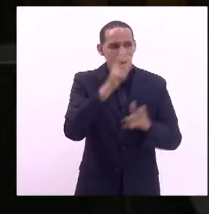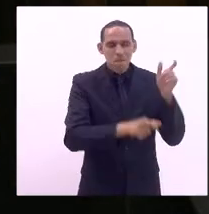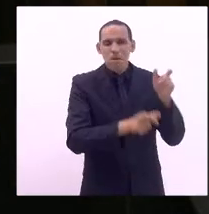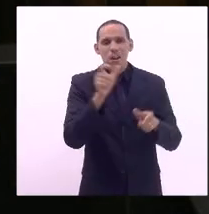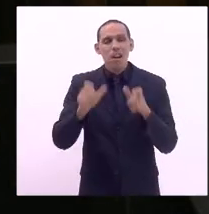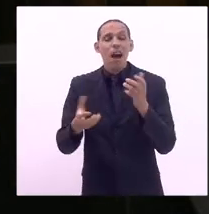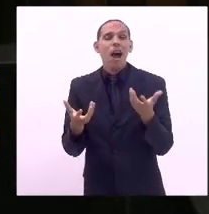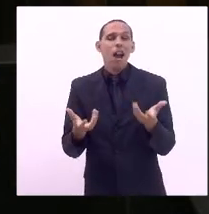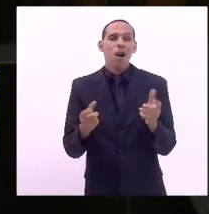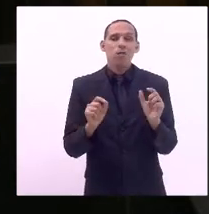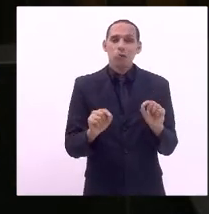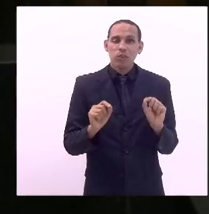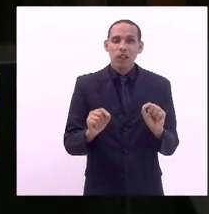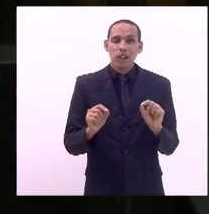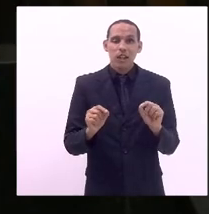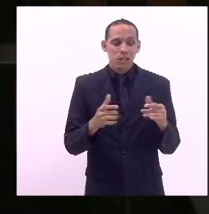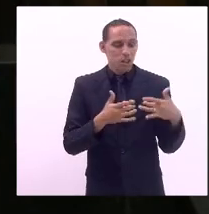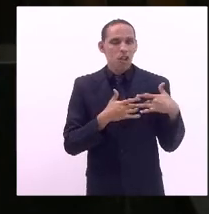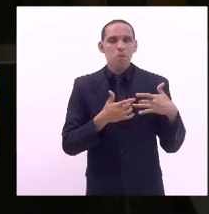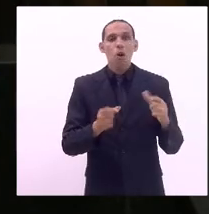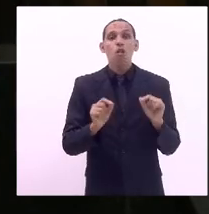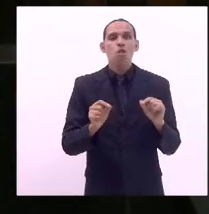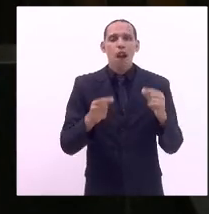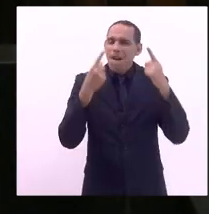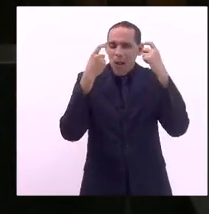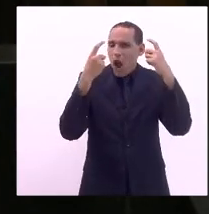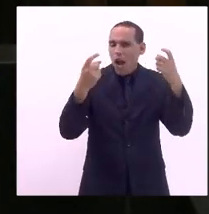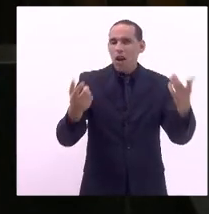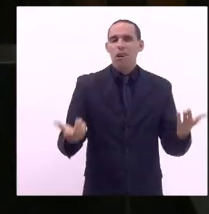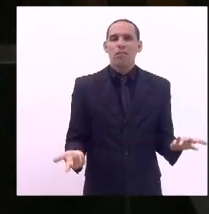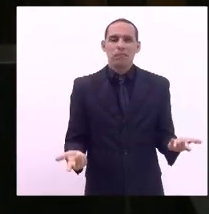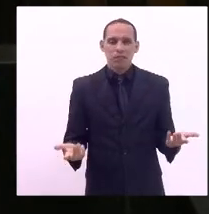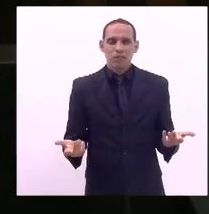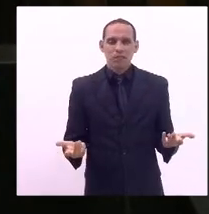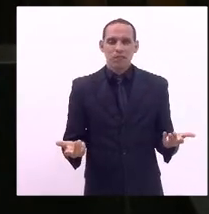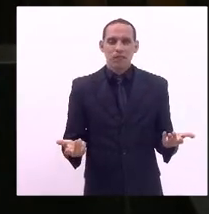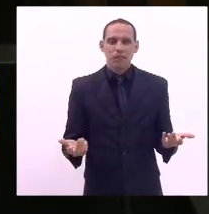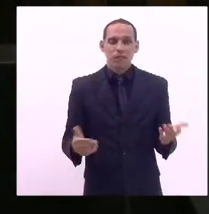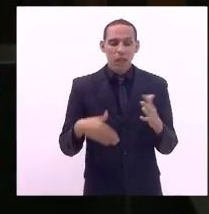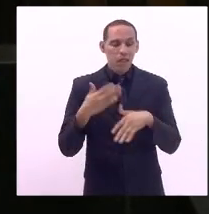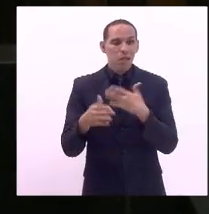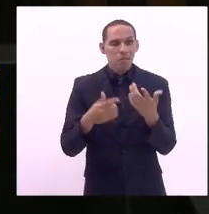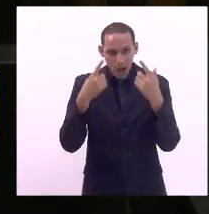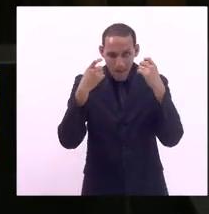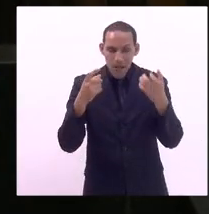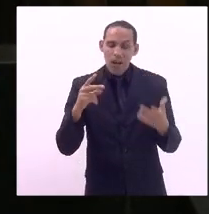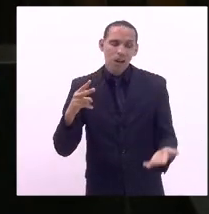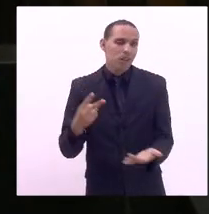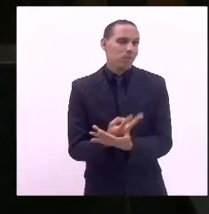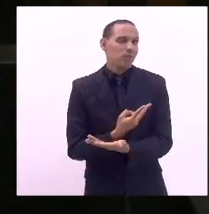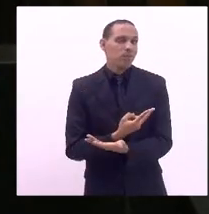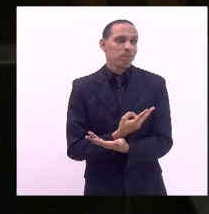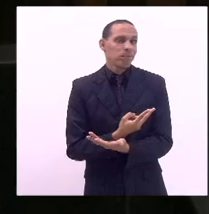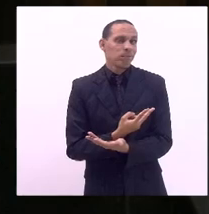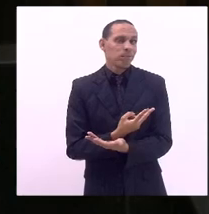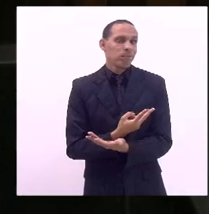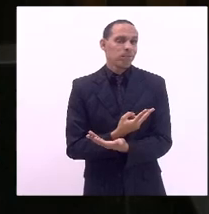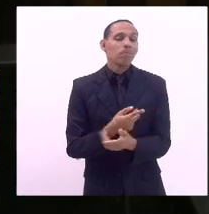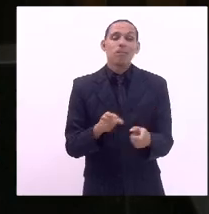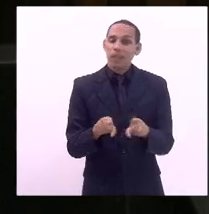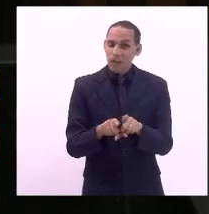queiram, que estão dispostas a praticar violência, virem a praticar. E mais que